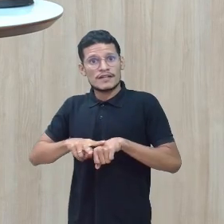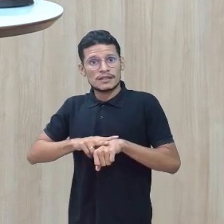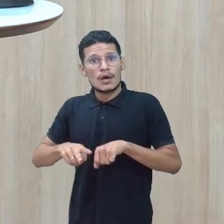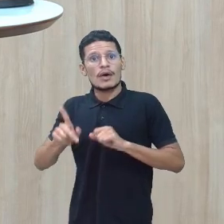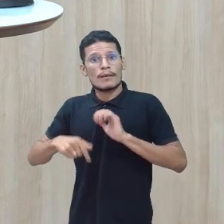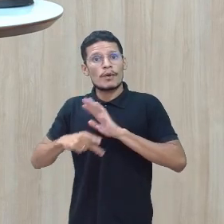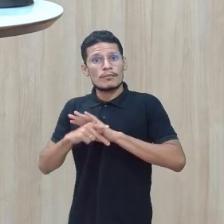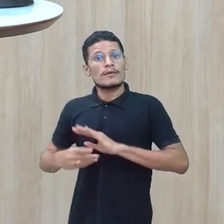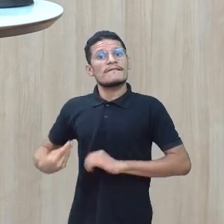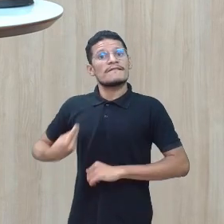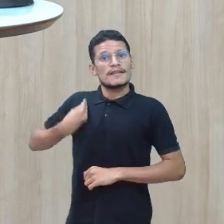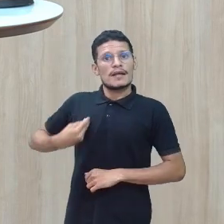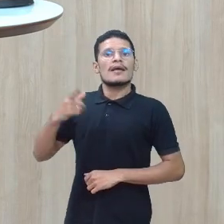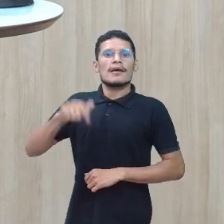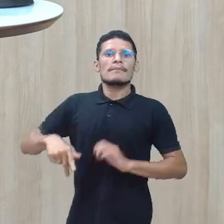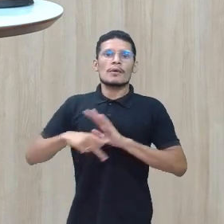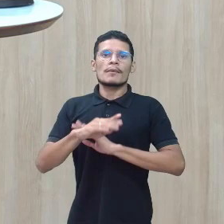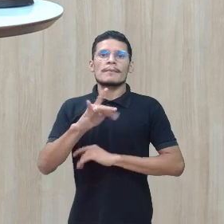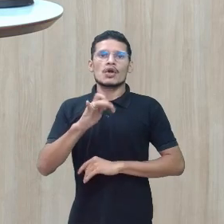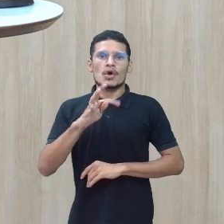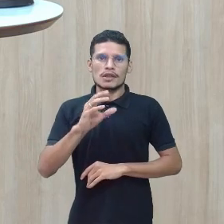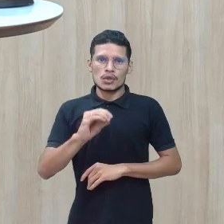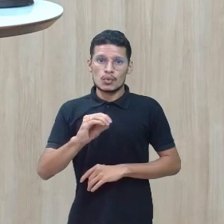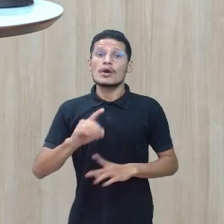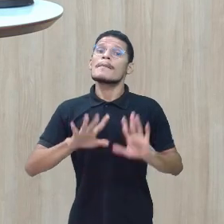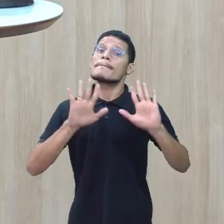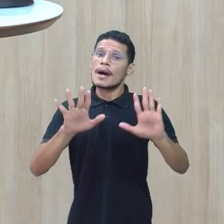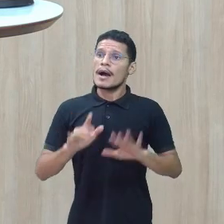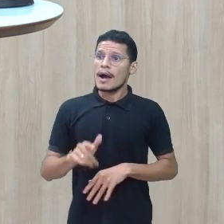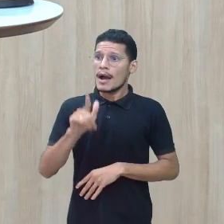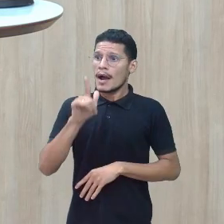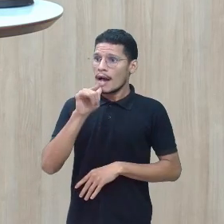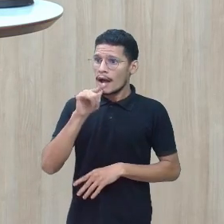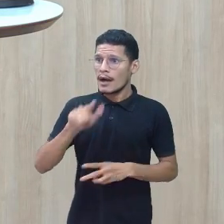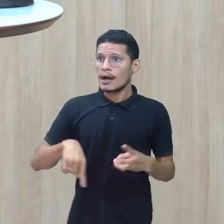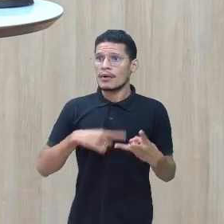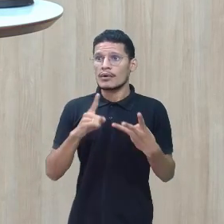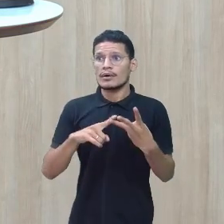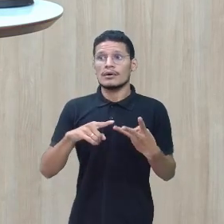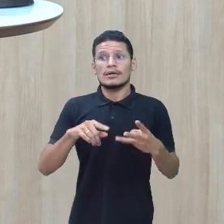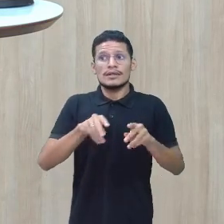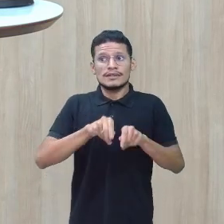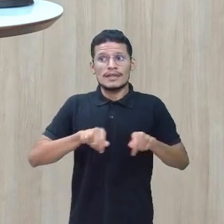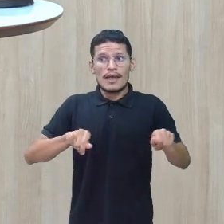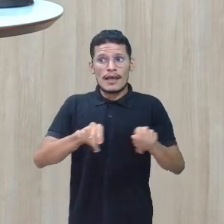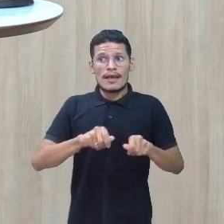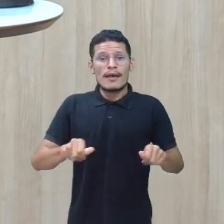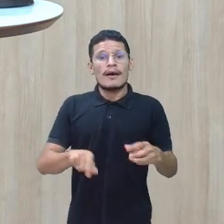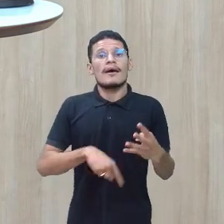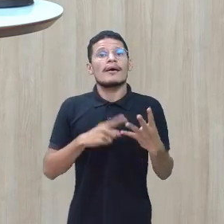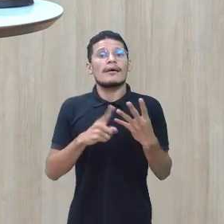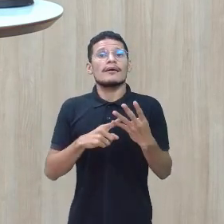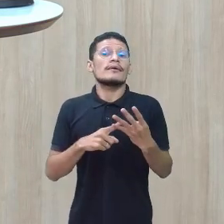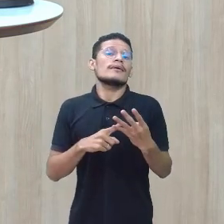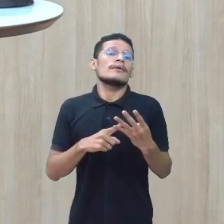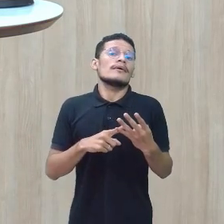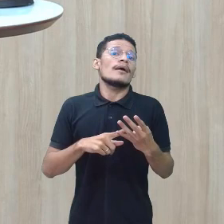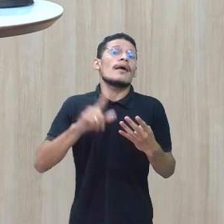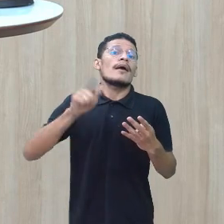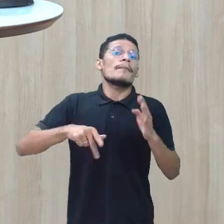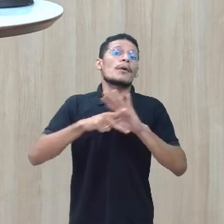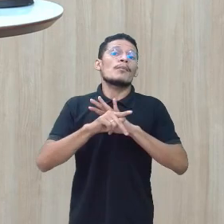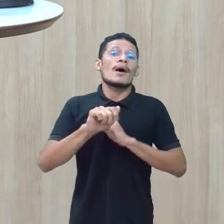vida. Só que a água, o solo, eles são